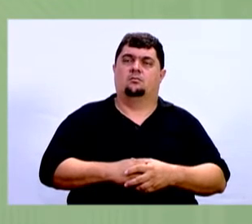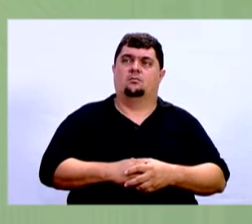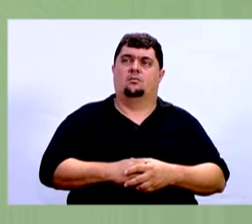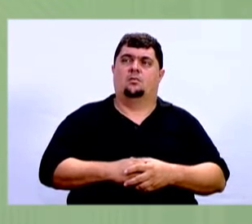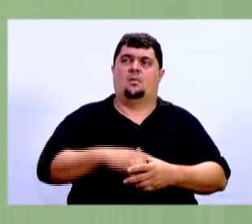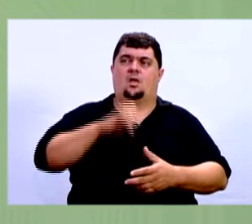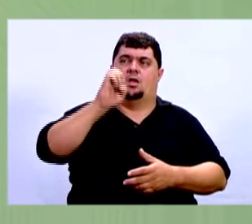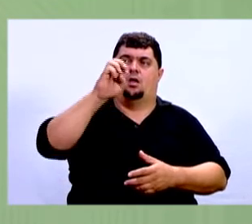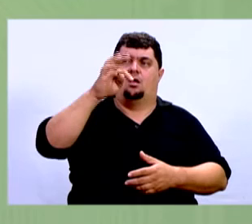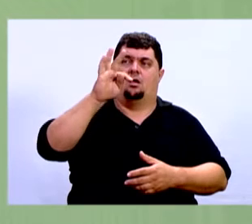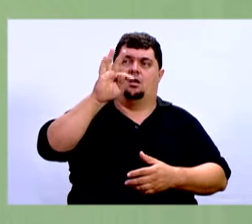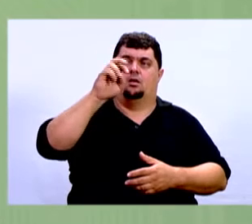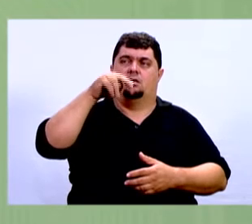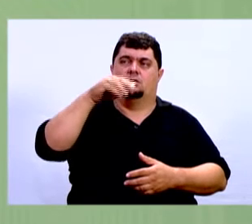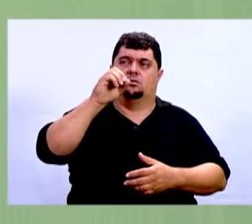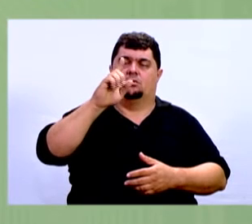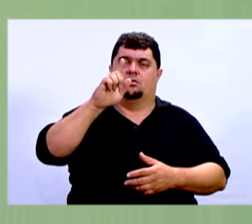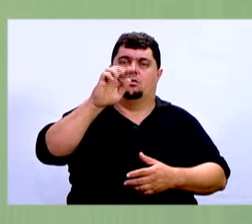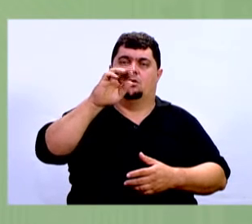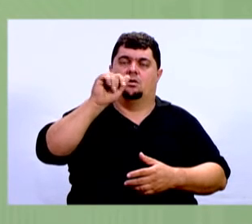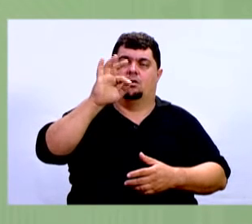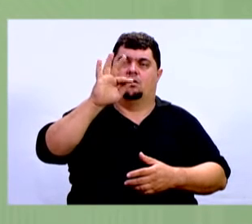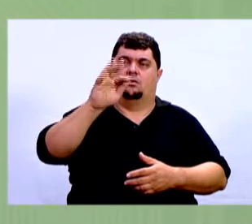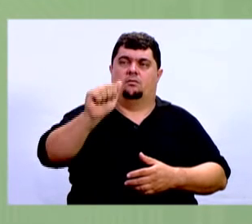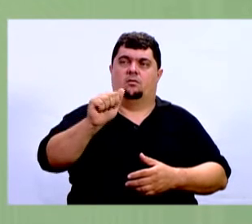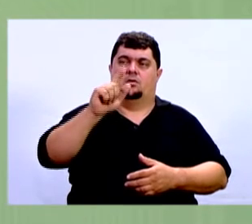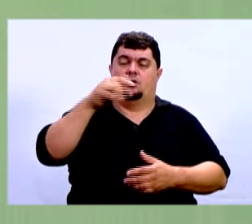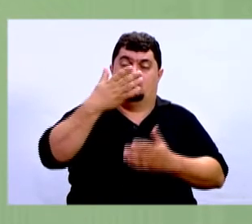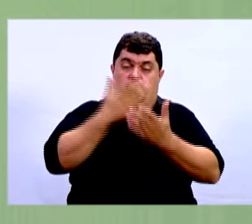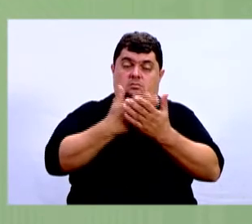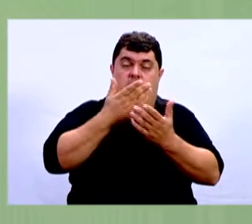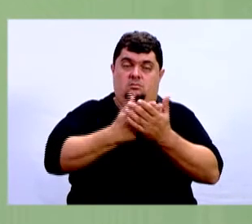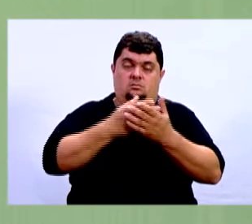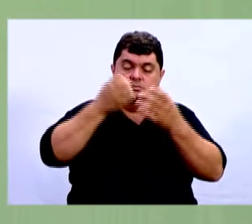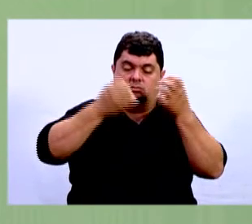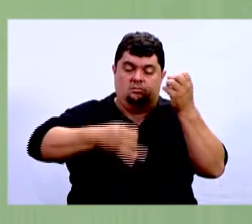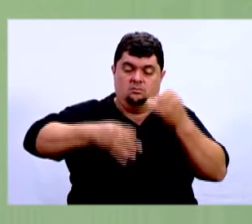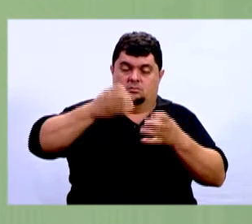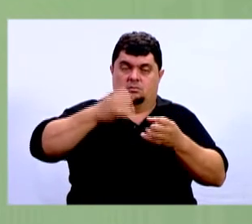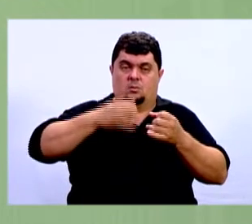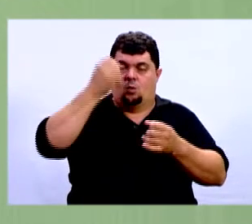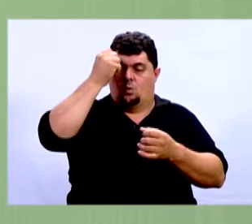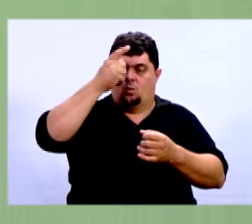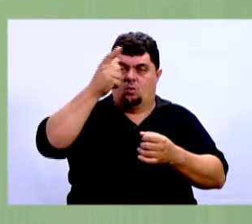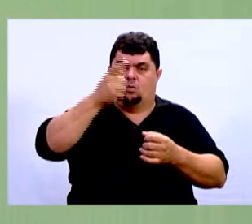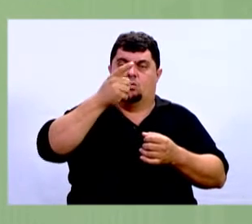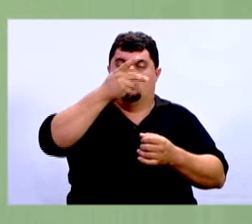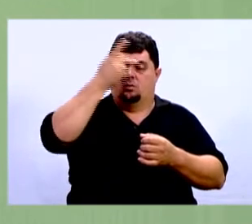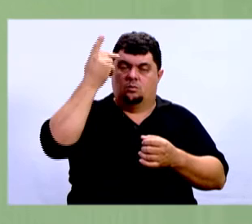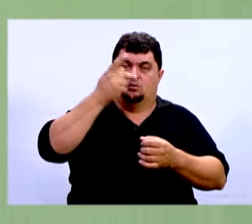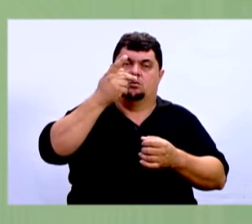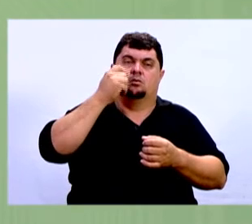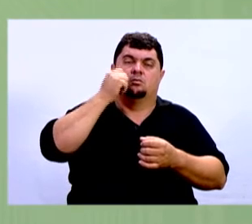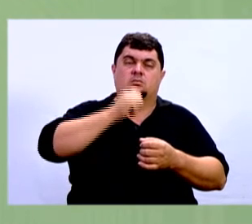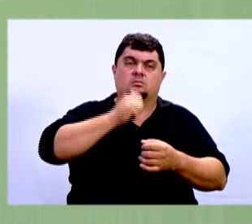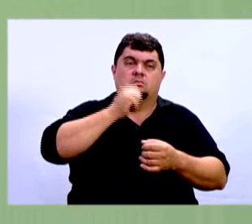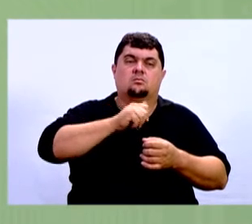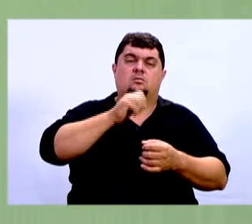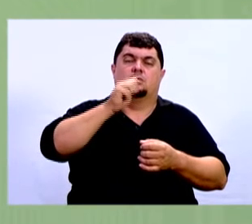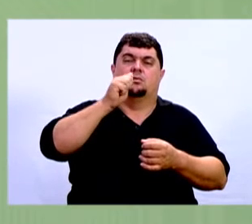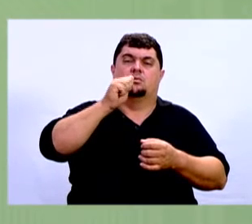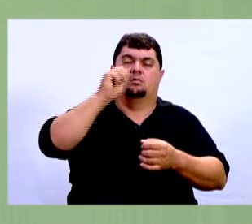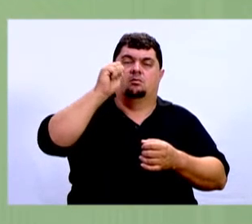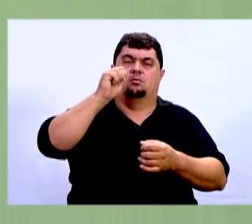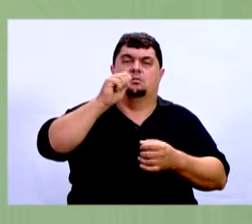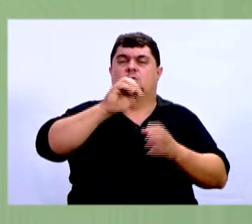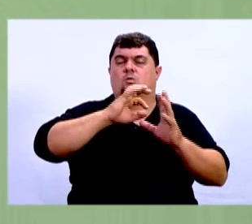última etnografia, né? Que é o estudo descritivo de uma cultura de povos, sua linguagem, raça, religião, hábitos,